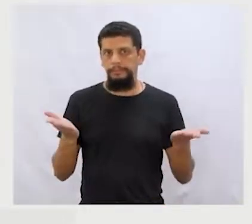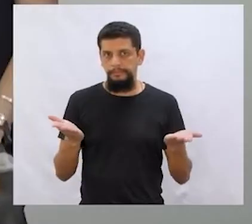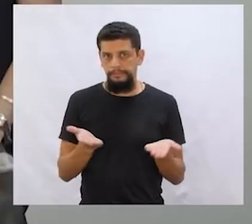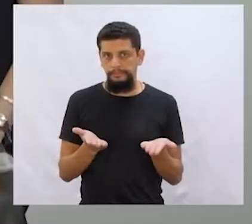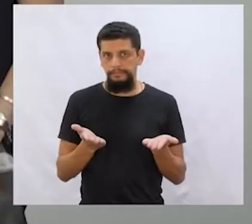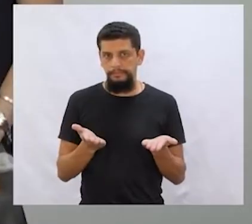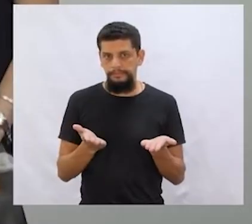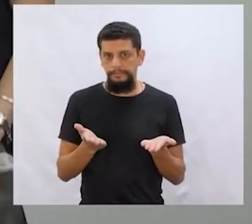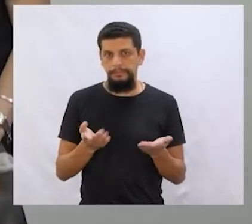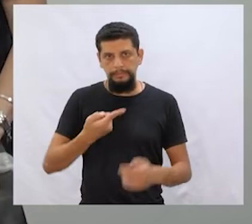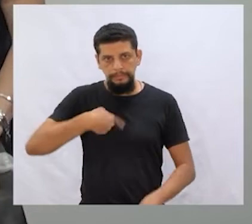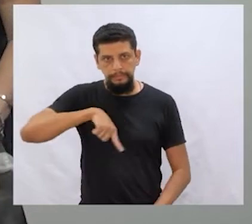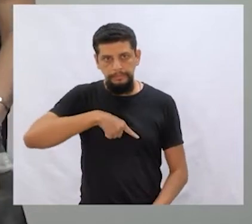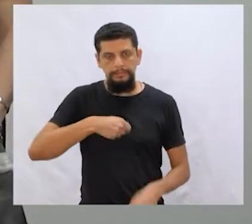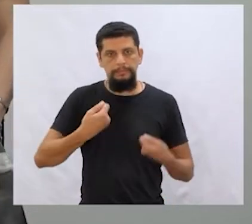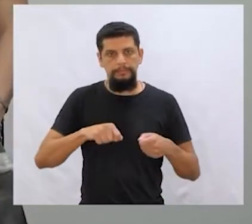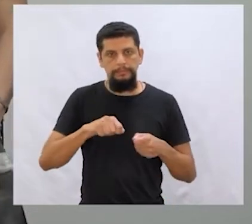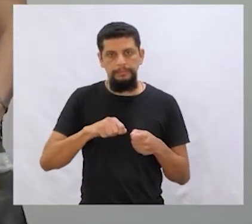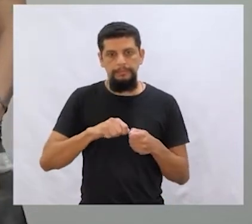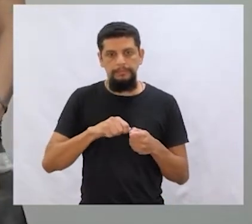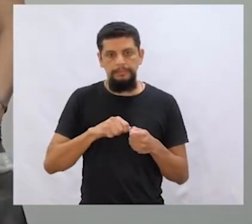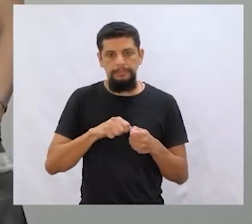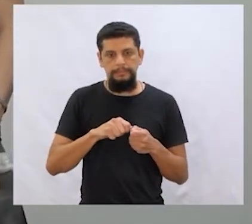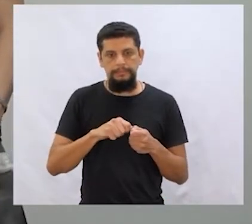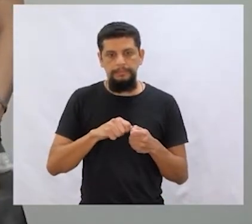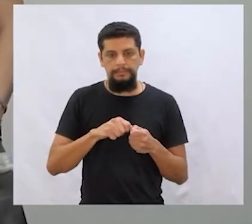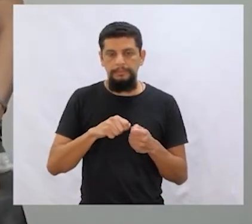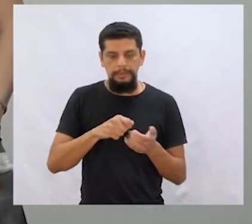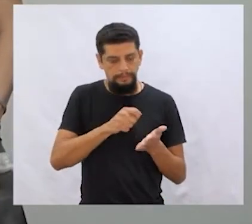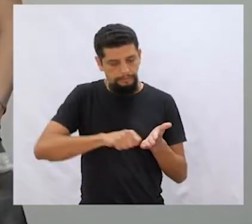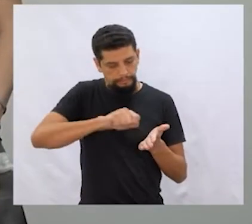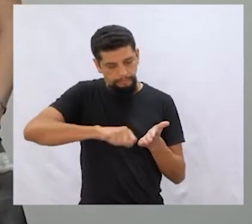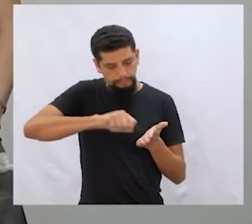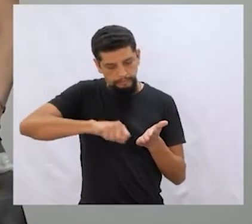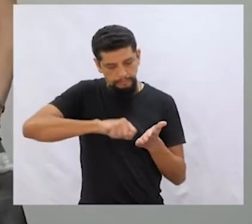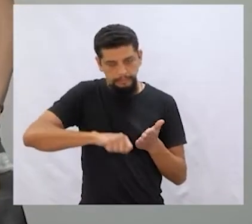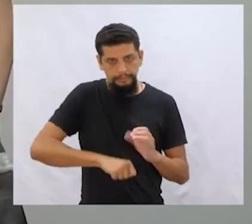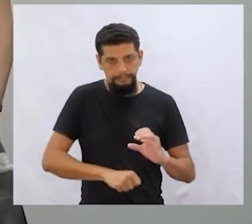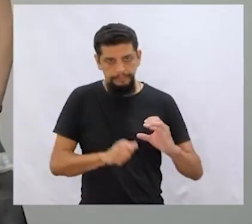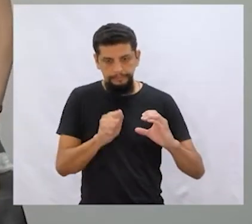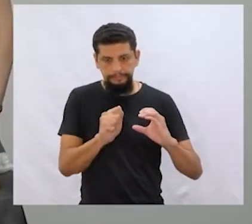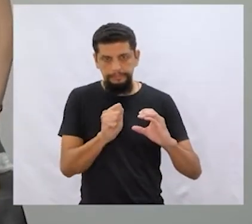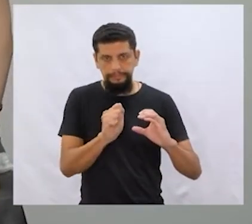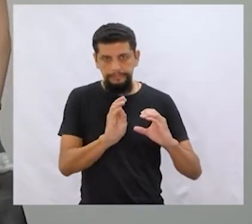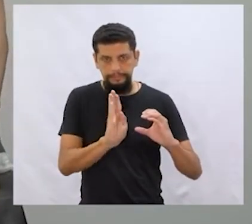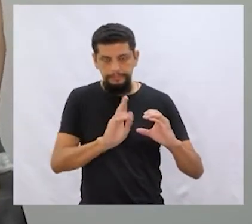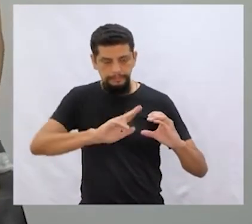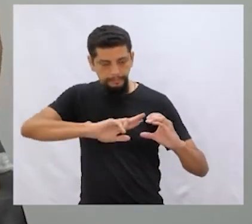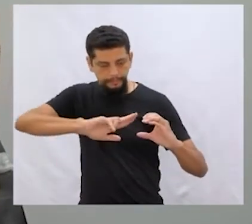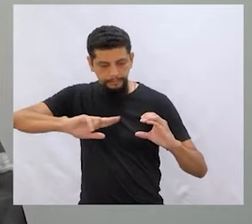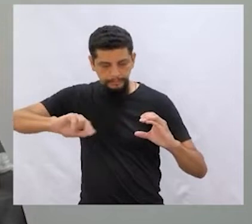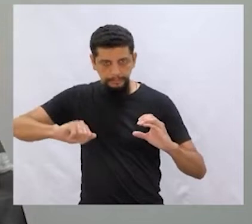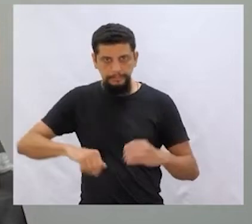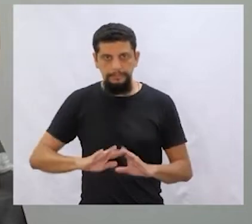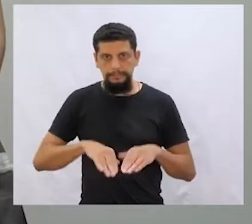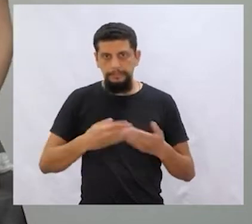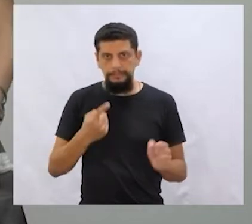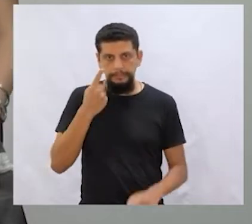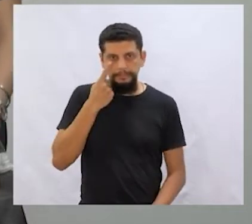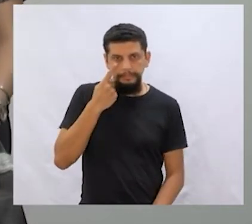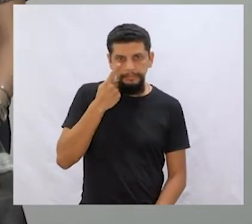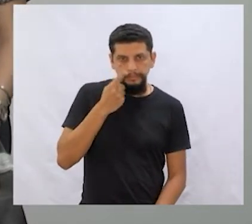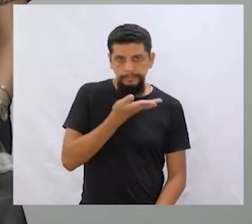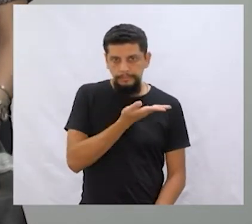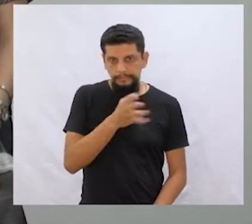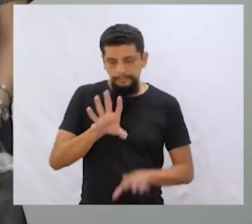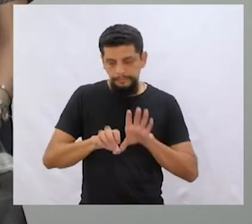Agora, a gente precisa fazer as nossas folhas, né? Isso, as nossas fichas. As nossas fichas para o alfabeto móvel. Então, olha